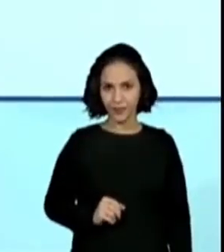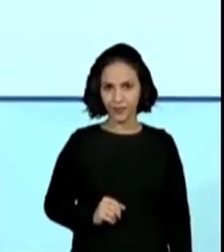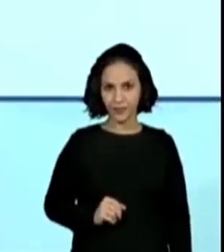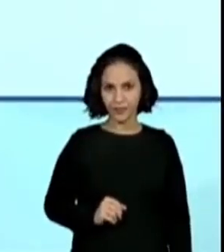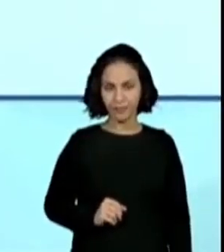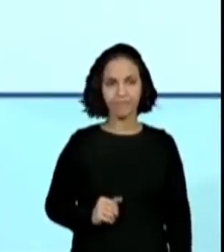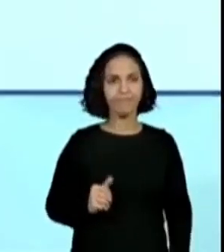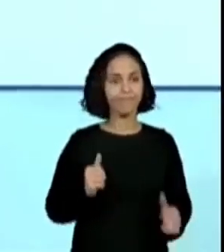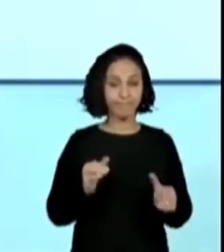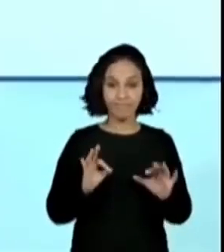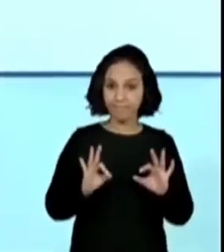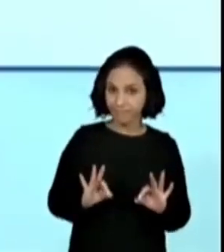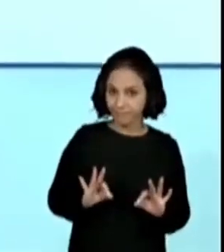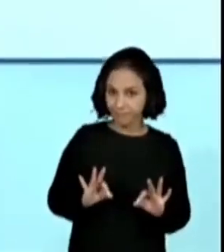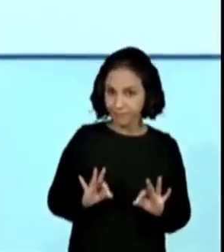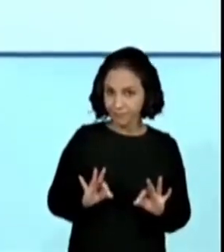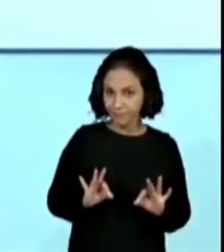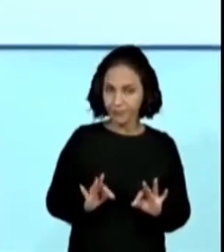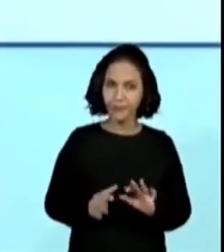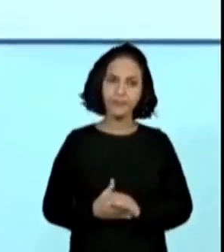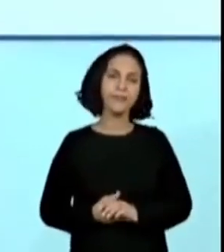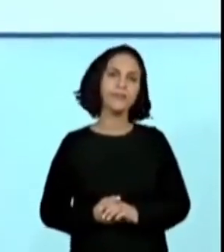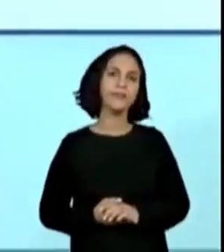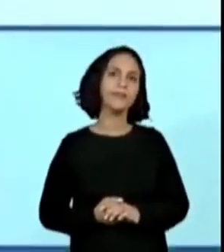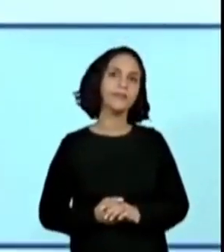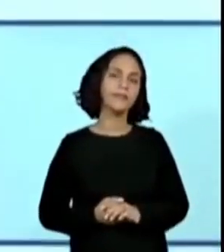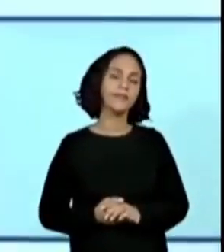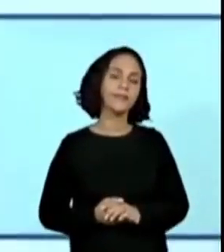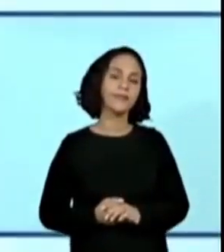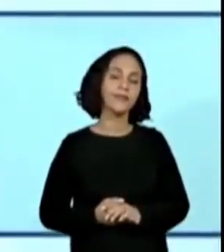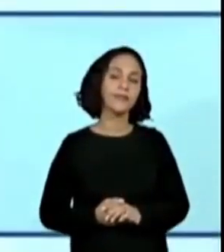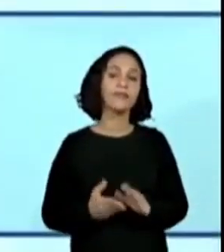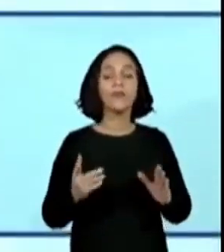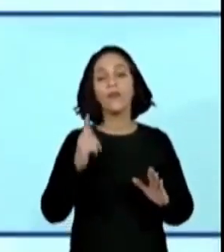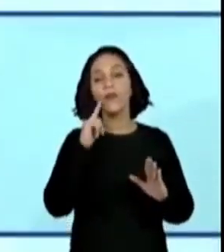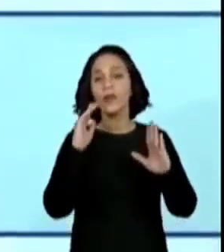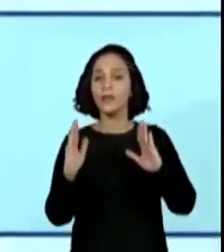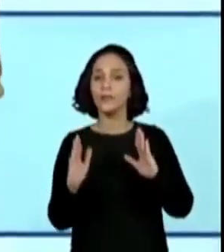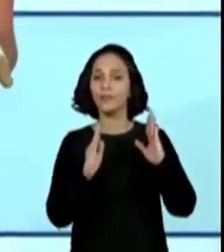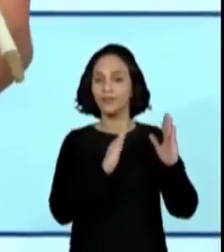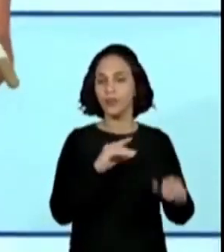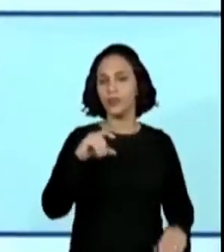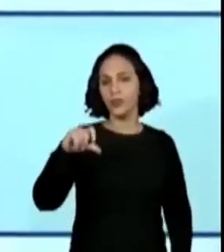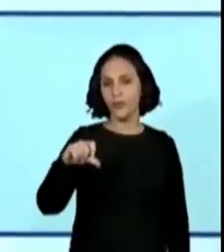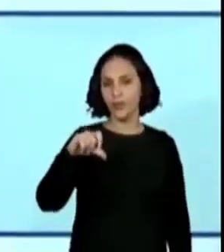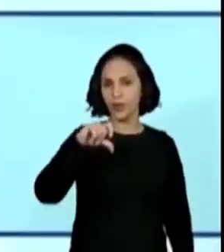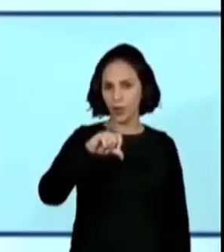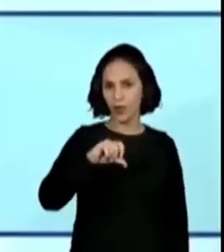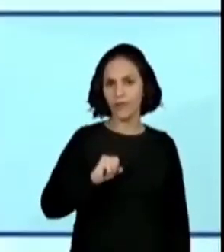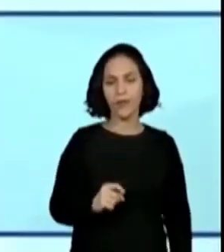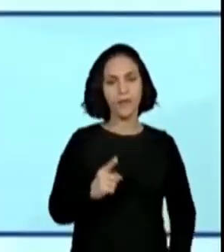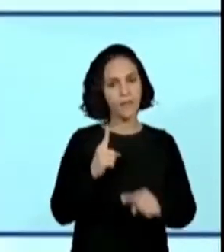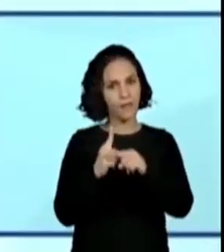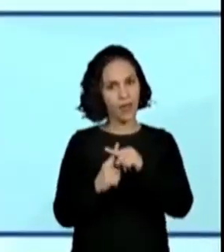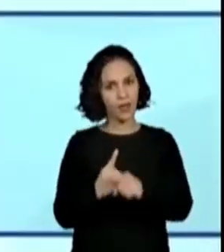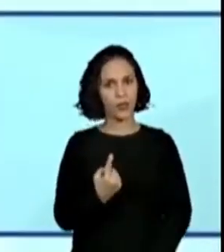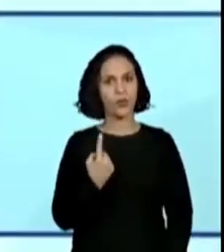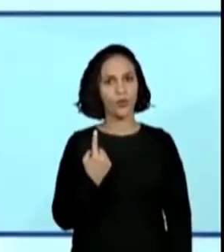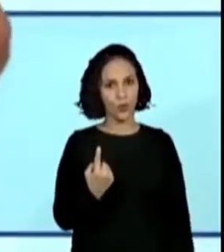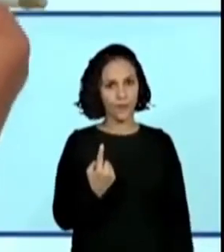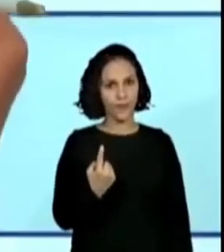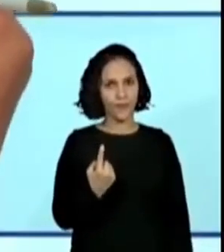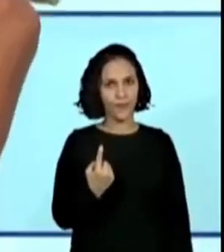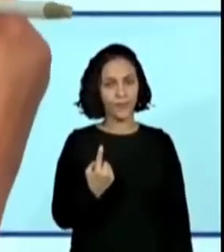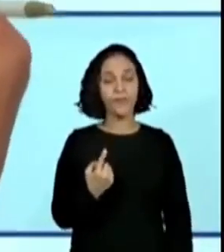25 certo e aí eu tenho aqui do lado ó 99 + 1 Nós também